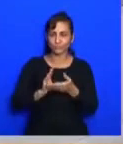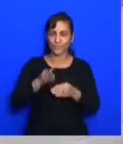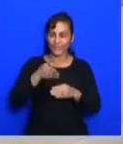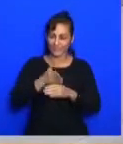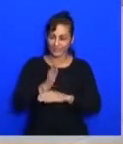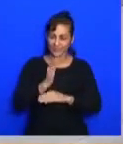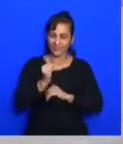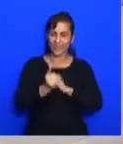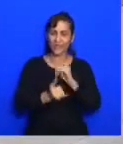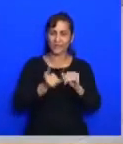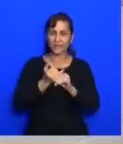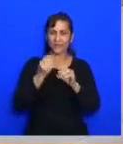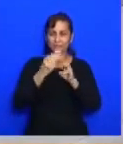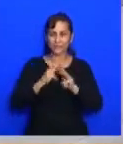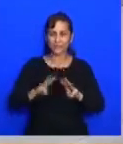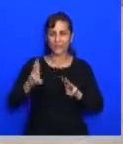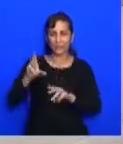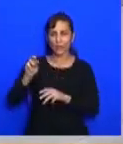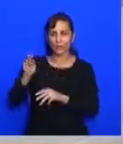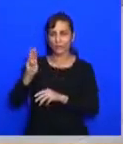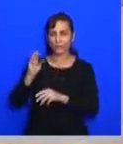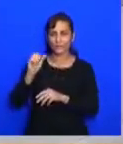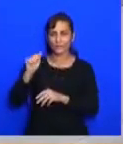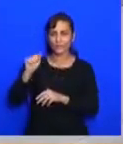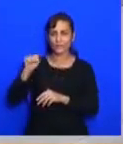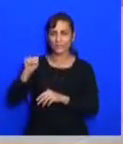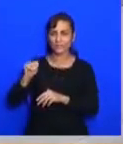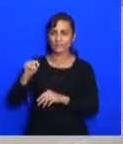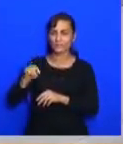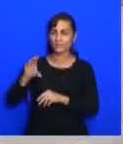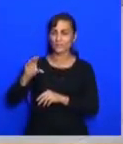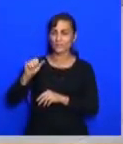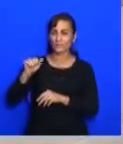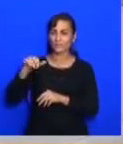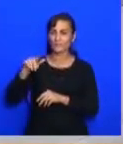acumulado. É só acessar loterias.caixa.gov.br.